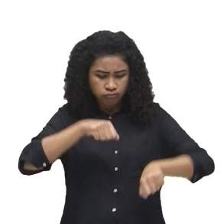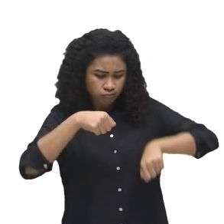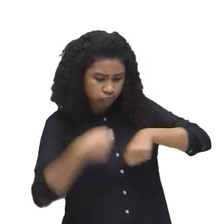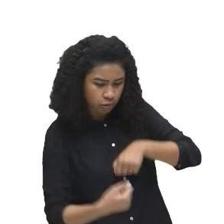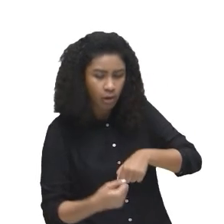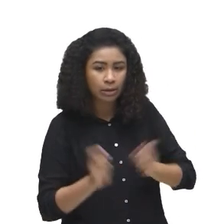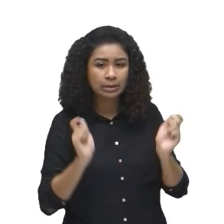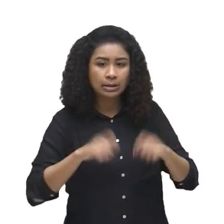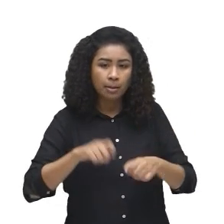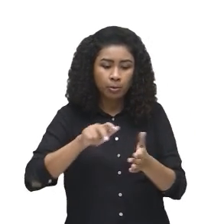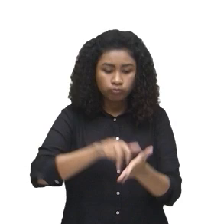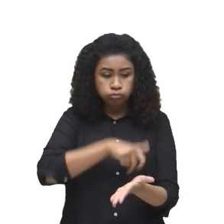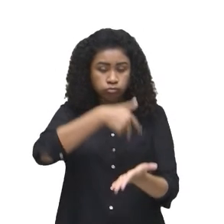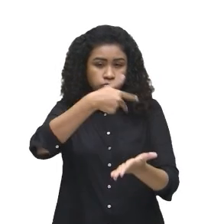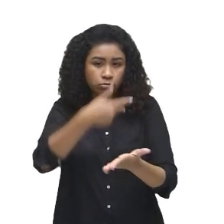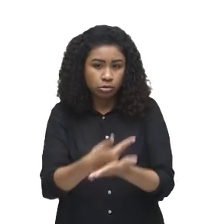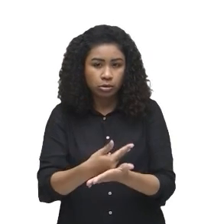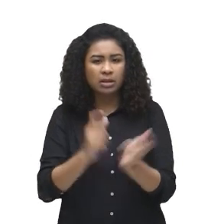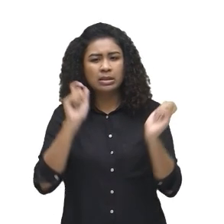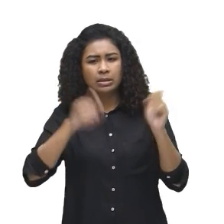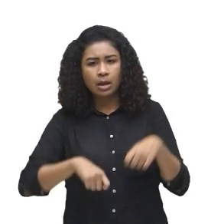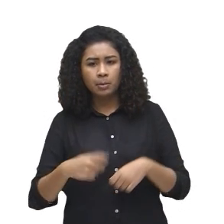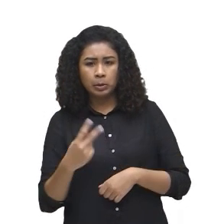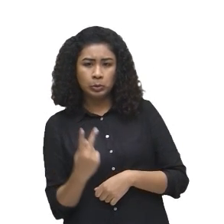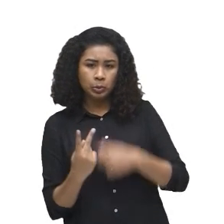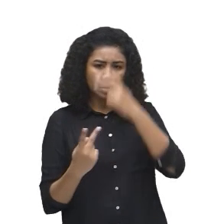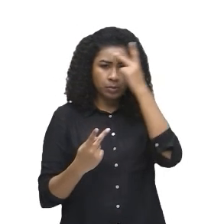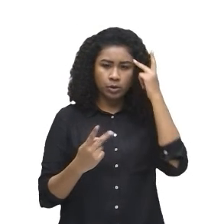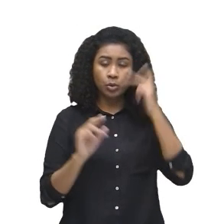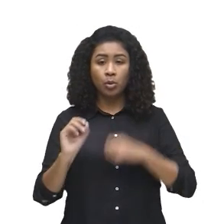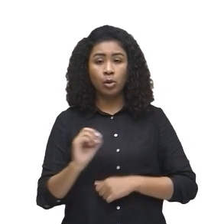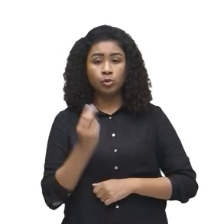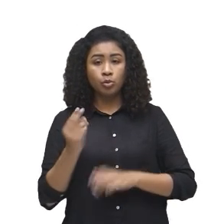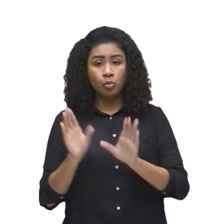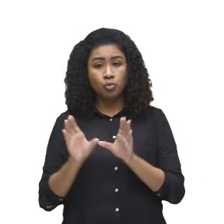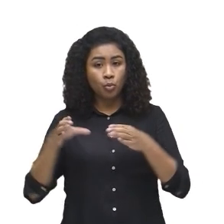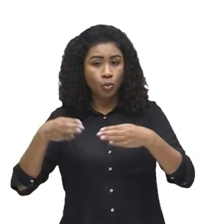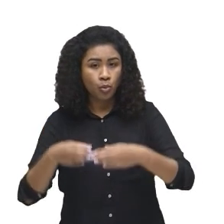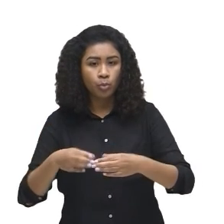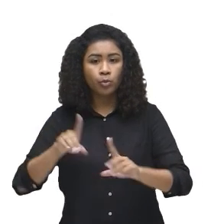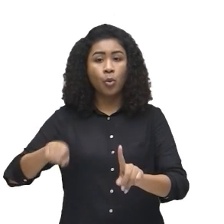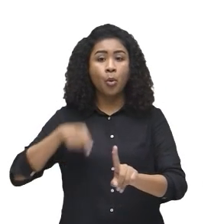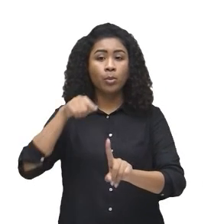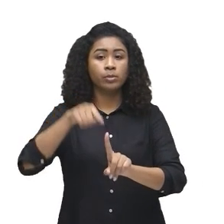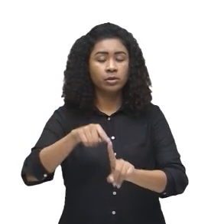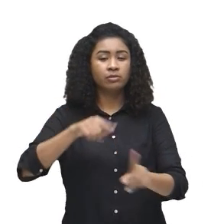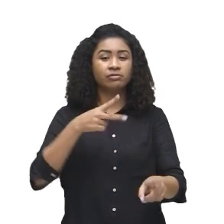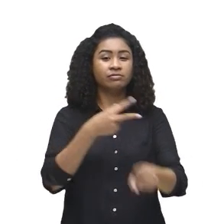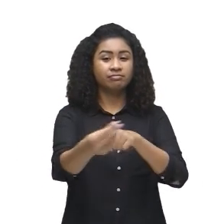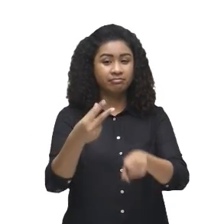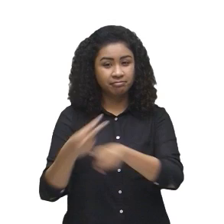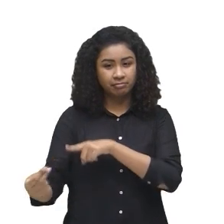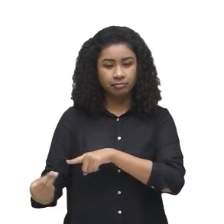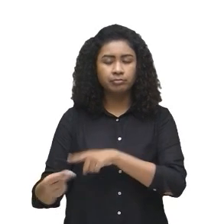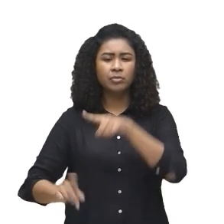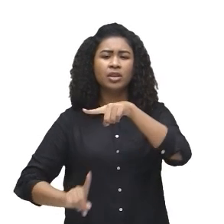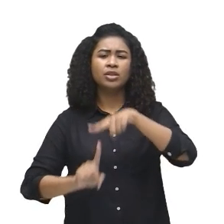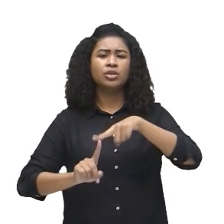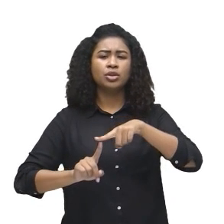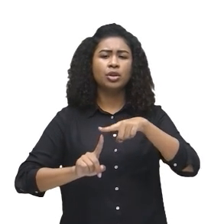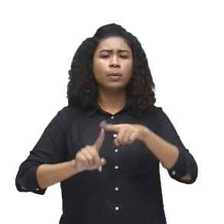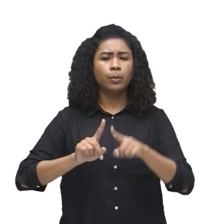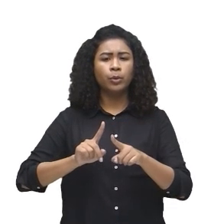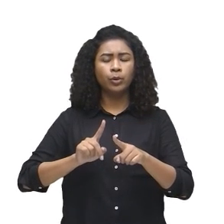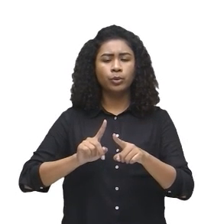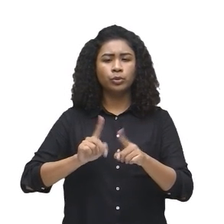ou mais competidores, na tentativa de subjugar um ao outro. Existem diferentes estilos de lutas, e eles